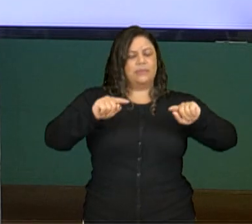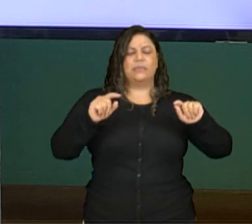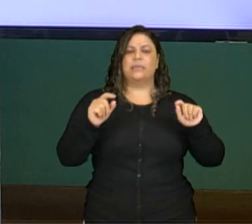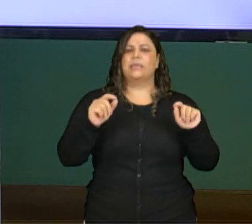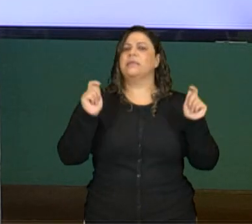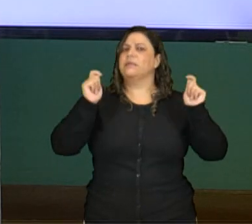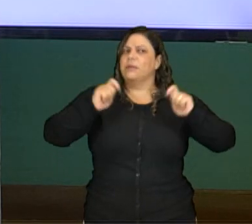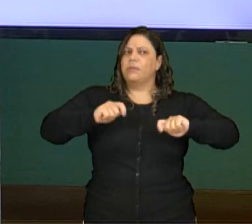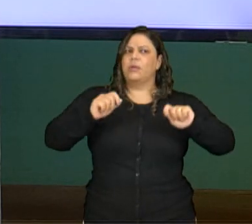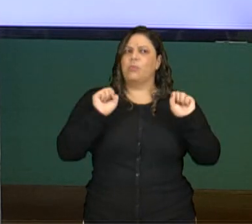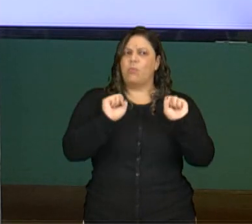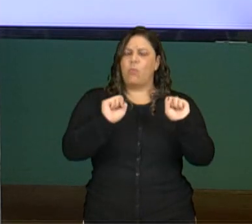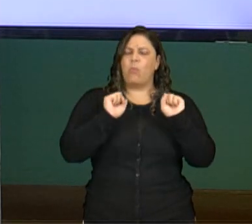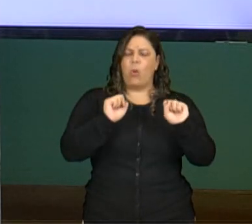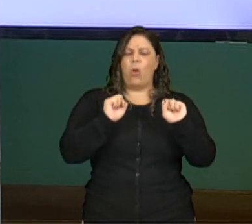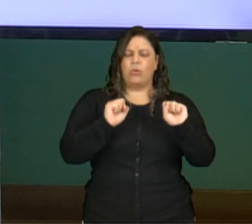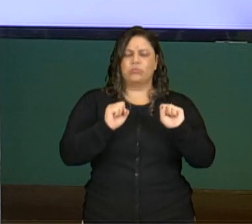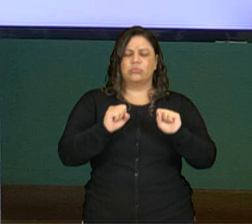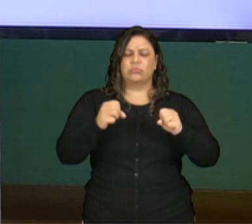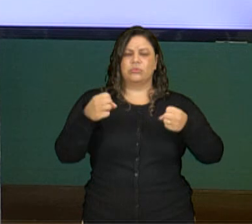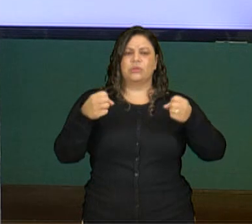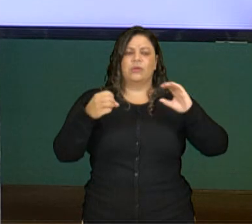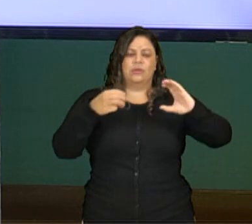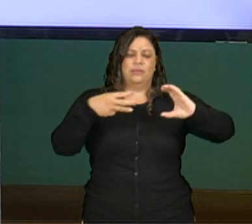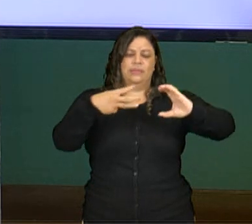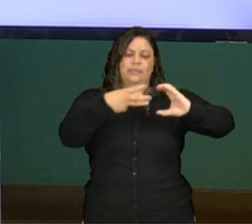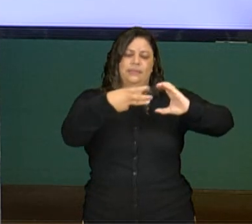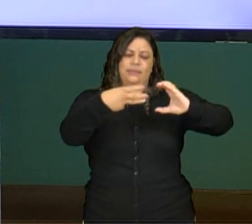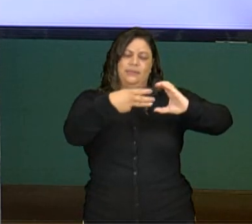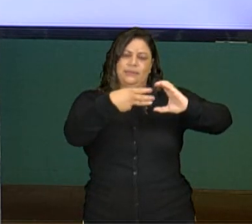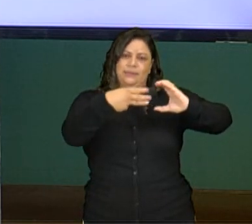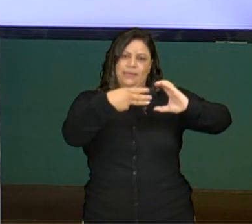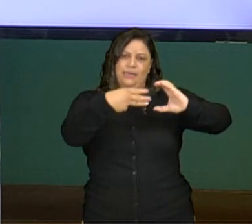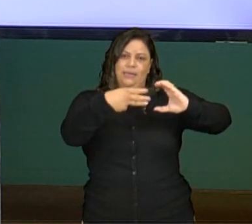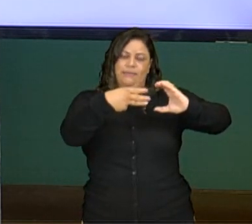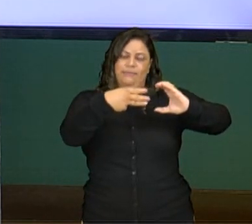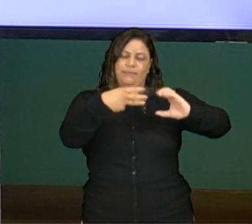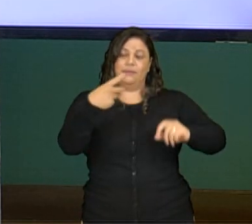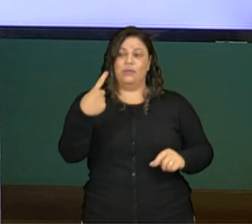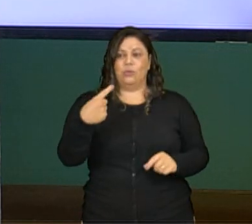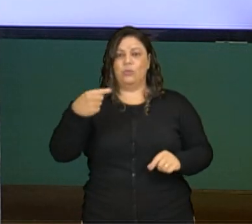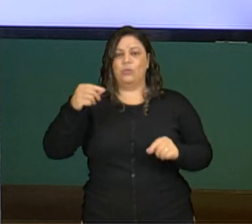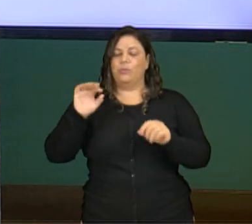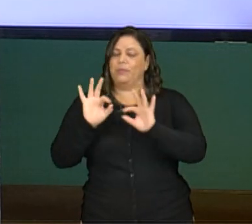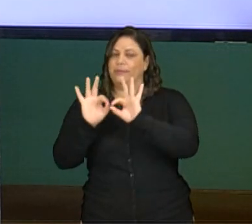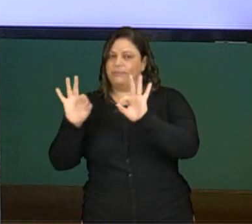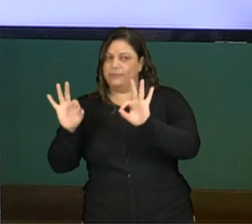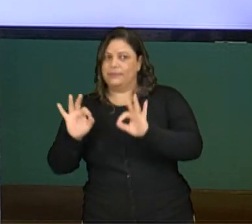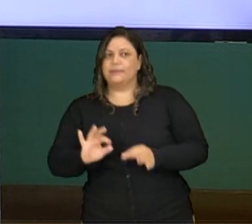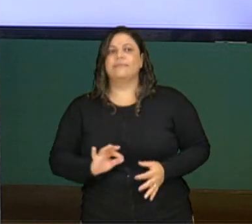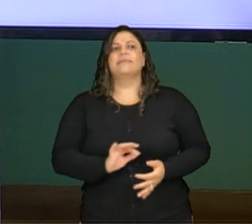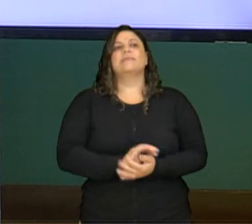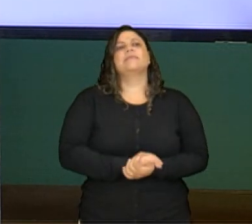ligação tripla e uma ligação simples. Essas são as possibilidades